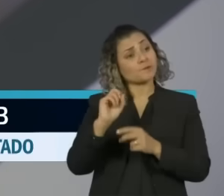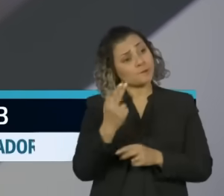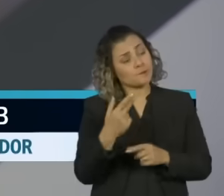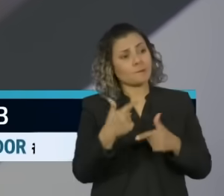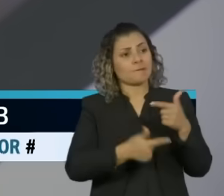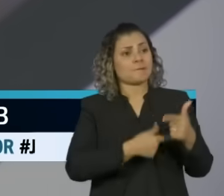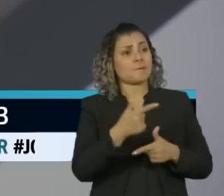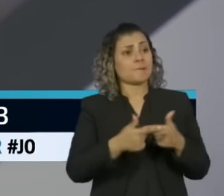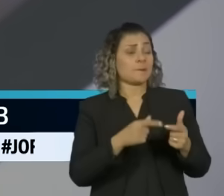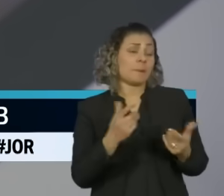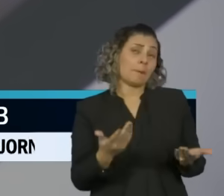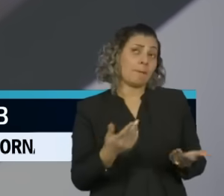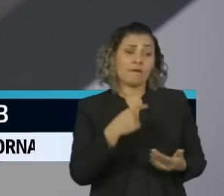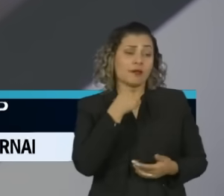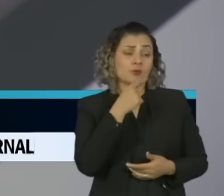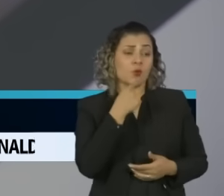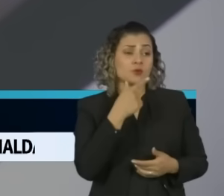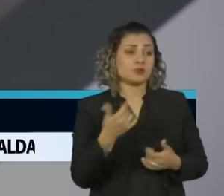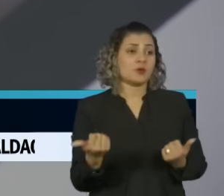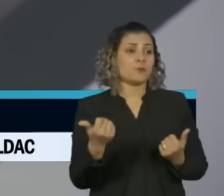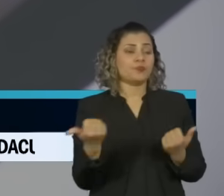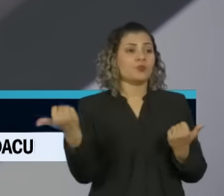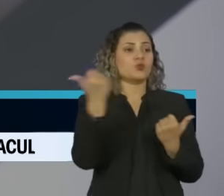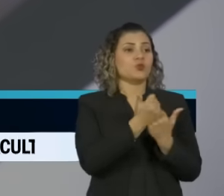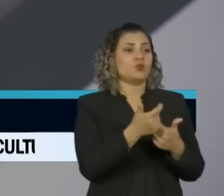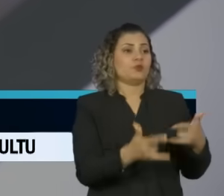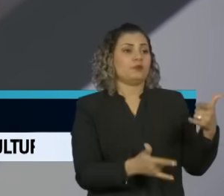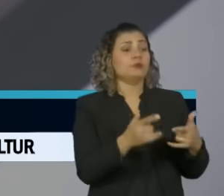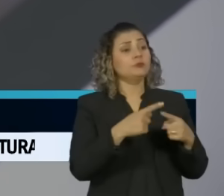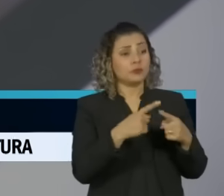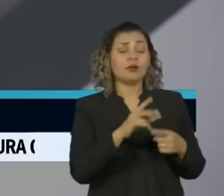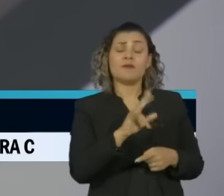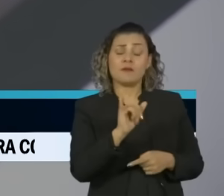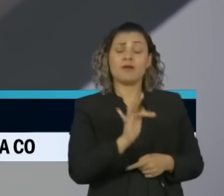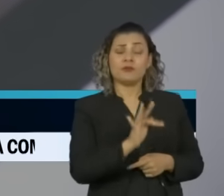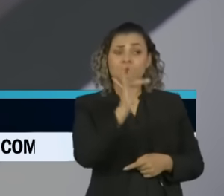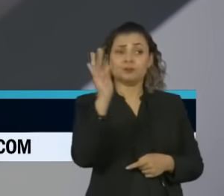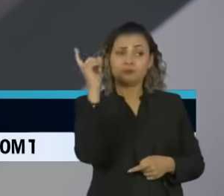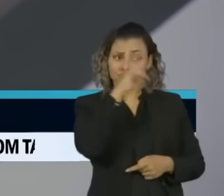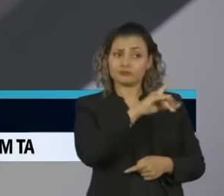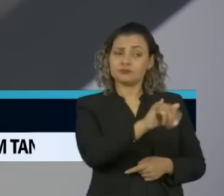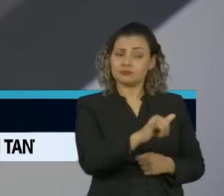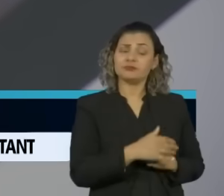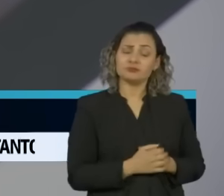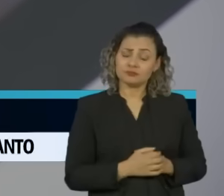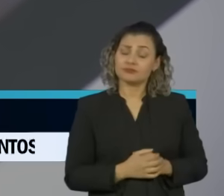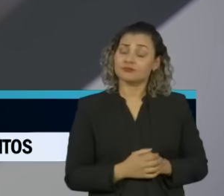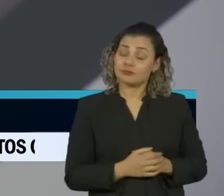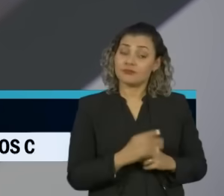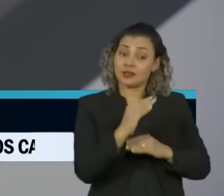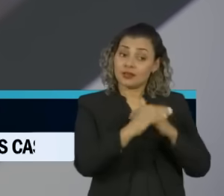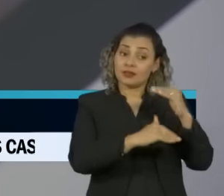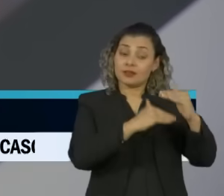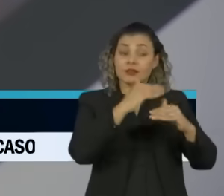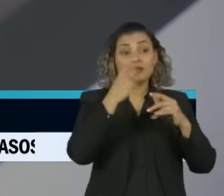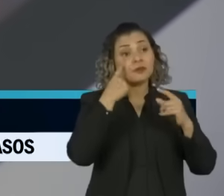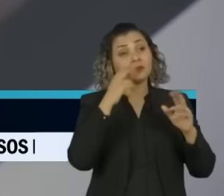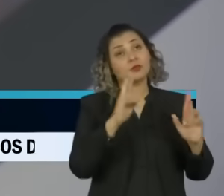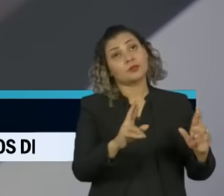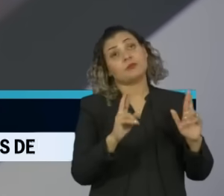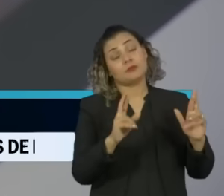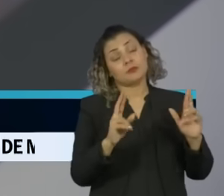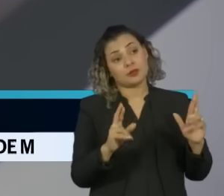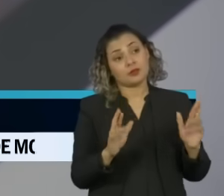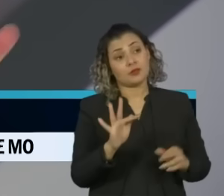que você ainda não conseguiu mecanizar, que serão cada vez mais raros no futuro. É um avanço. Tomara que... É uma boa notícia